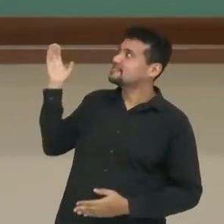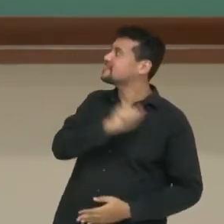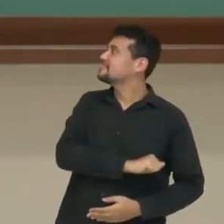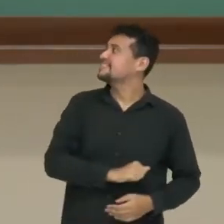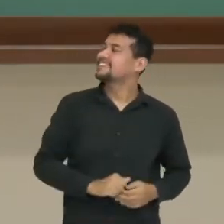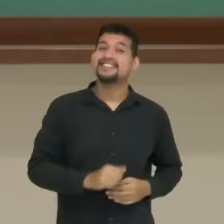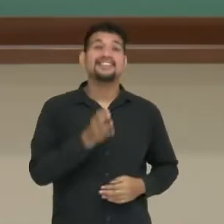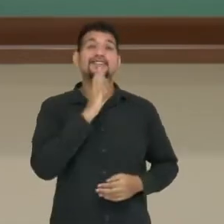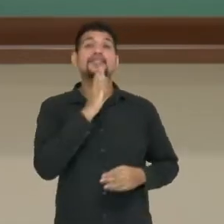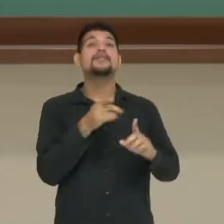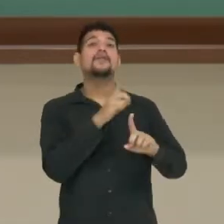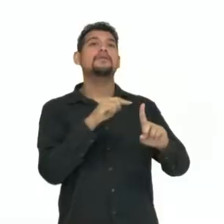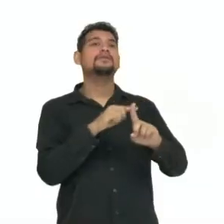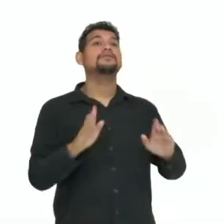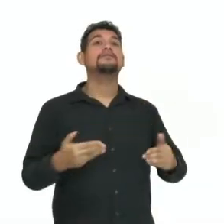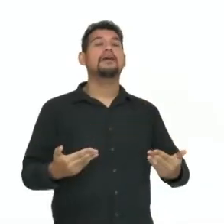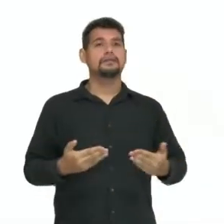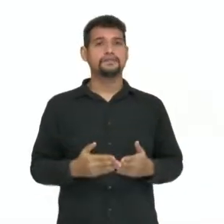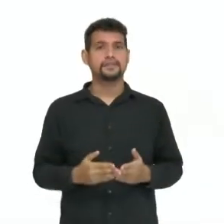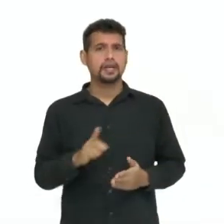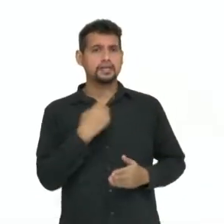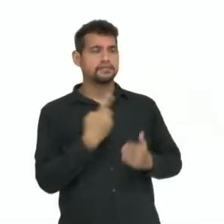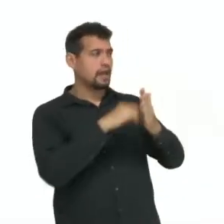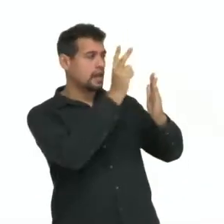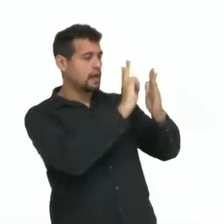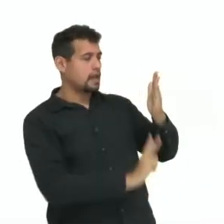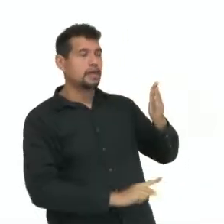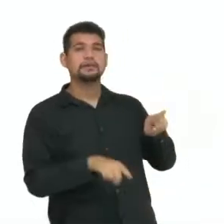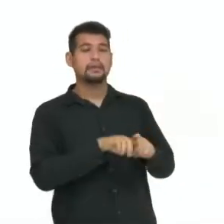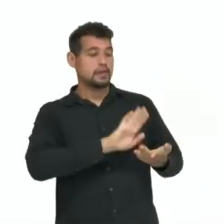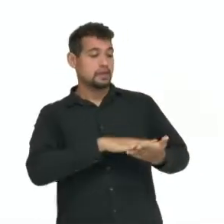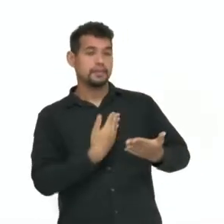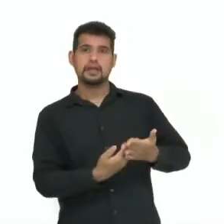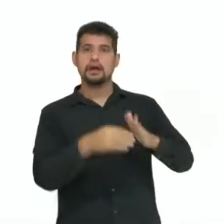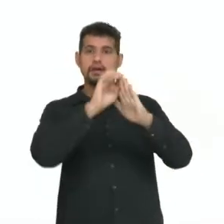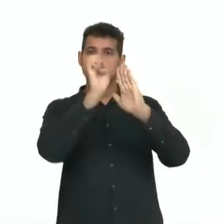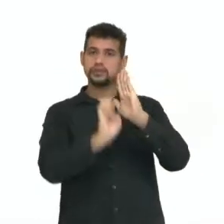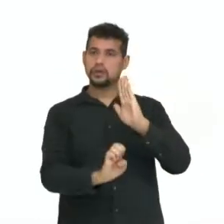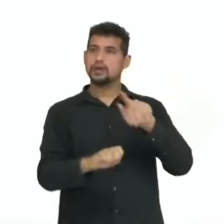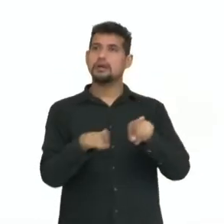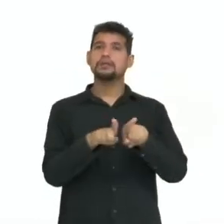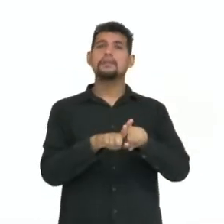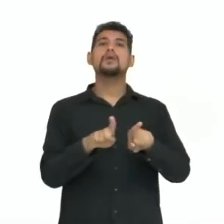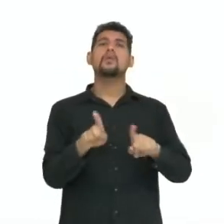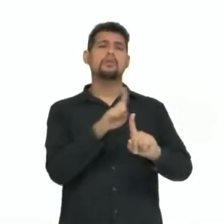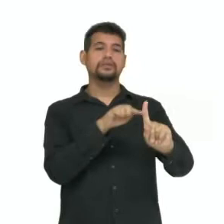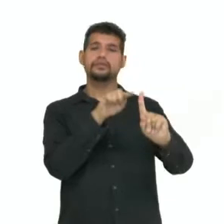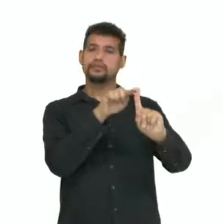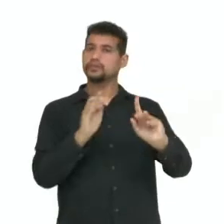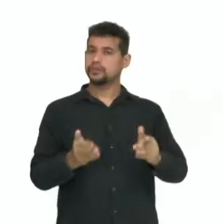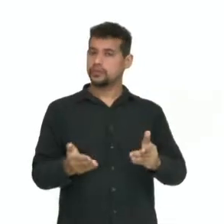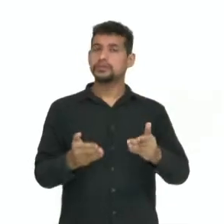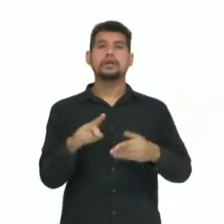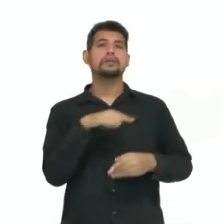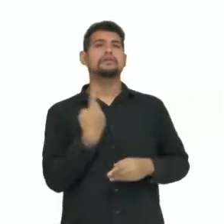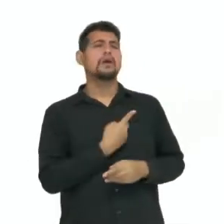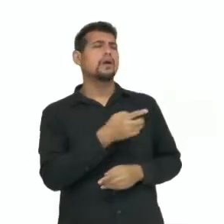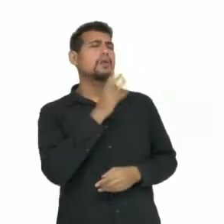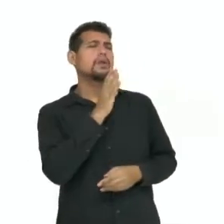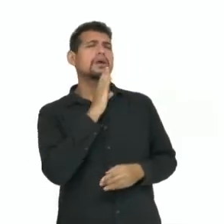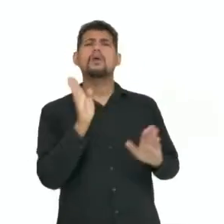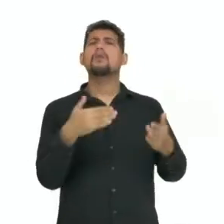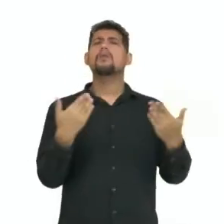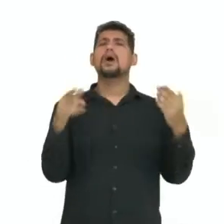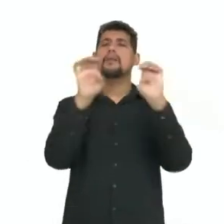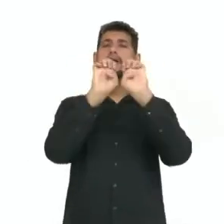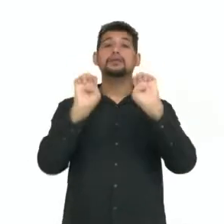vamos conhecer os objetivos. Ler e interpretar um editorial, né? Um dos objetivos aqui. Reconhecer a